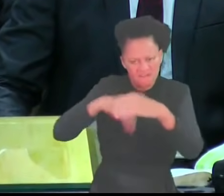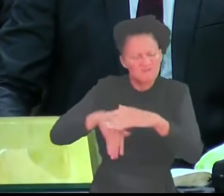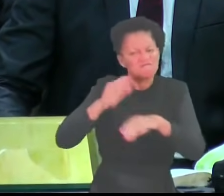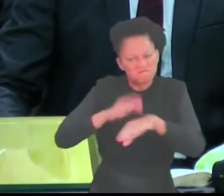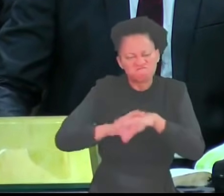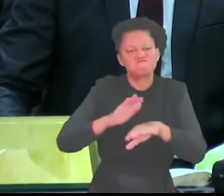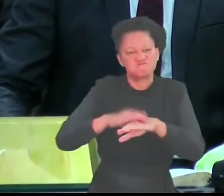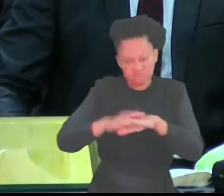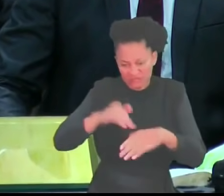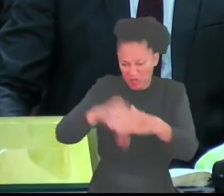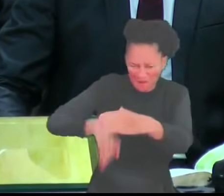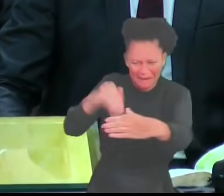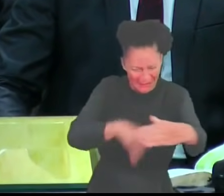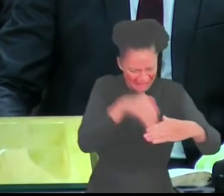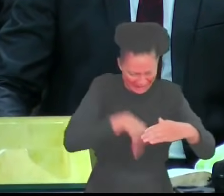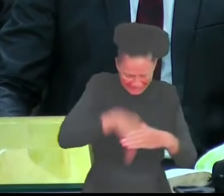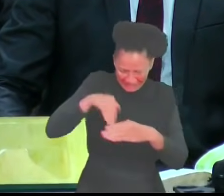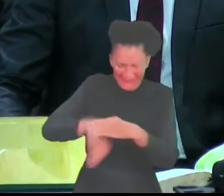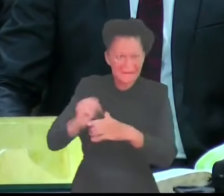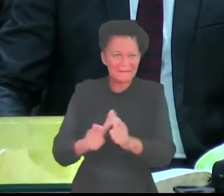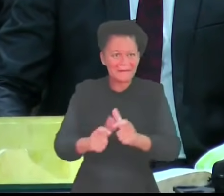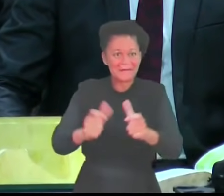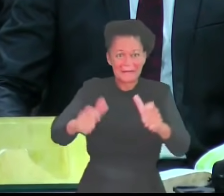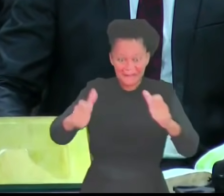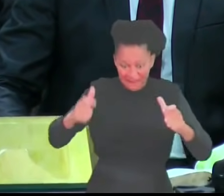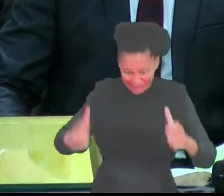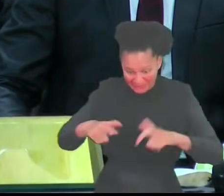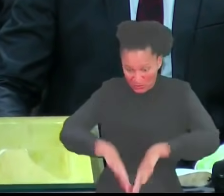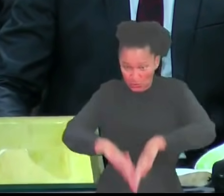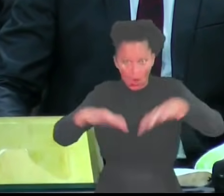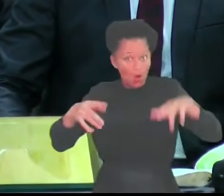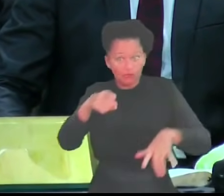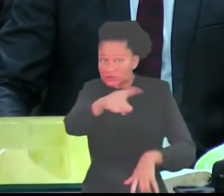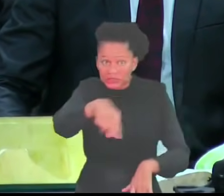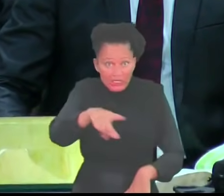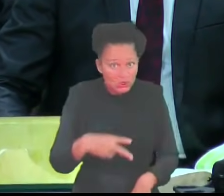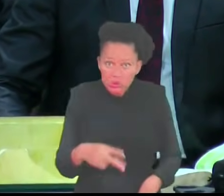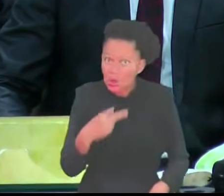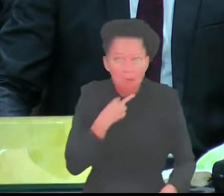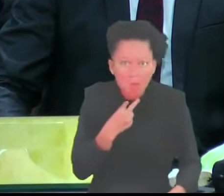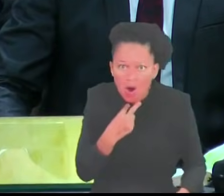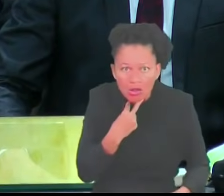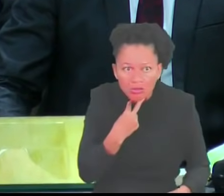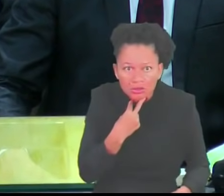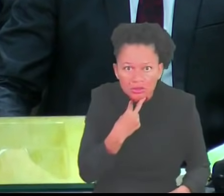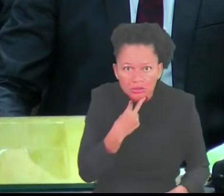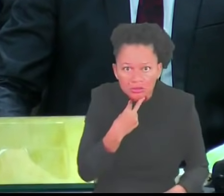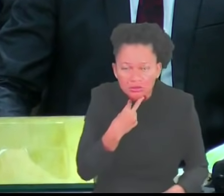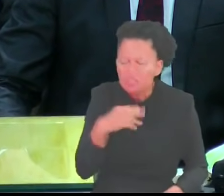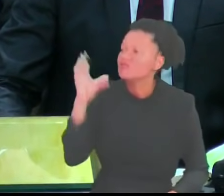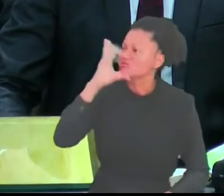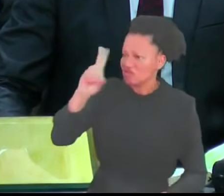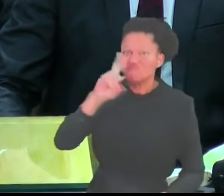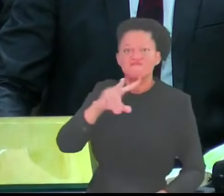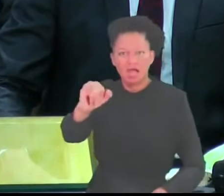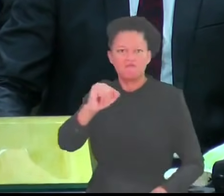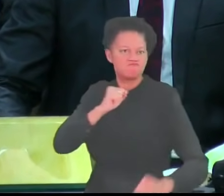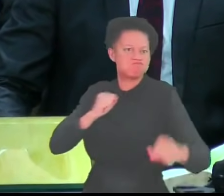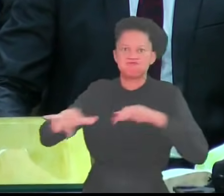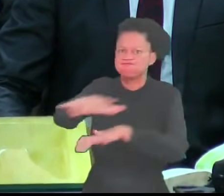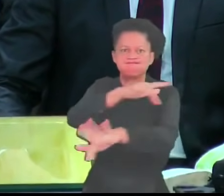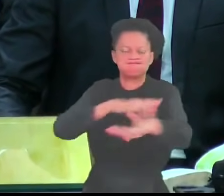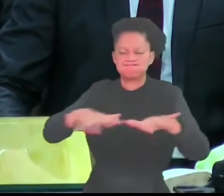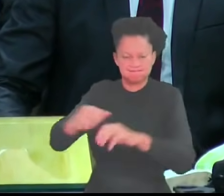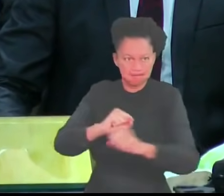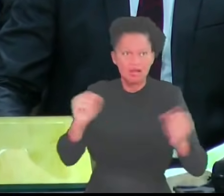Fazei muitas covas neste vale, porque o que vocês não podem fazer, Deus vai fazer.